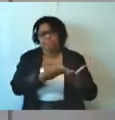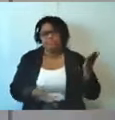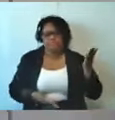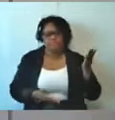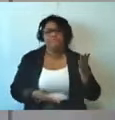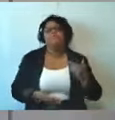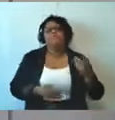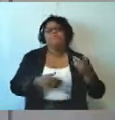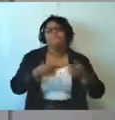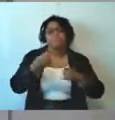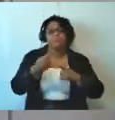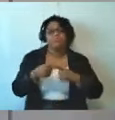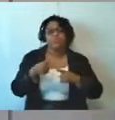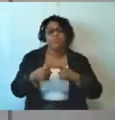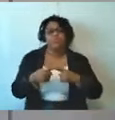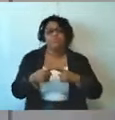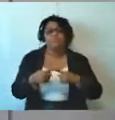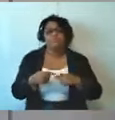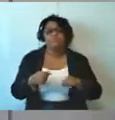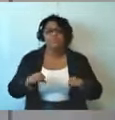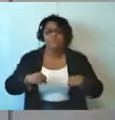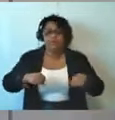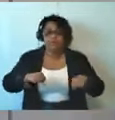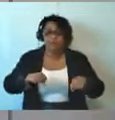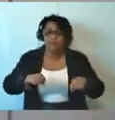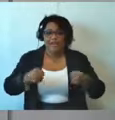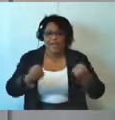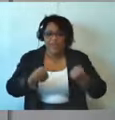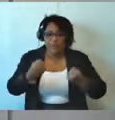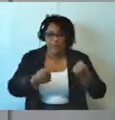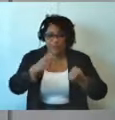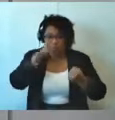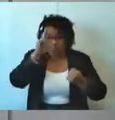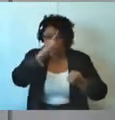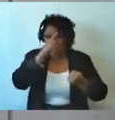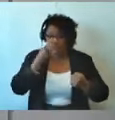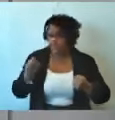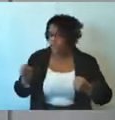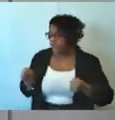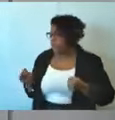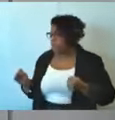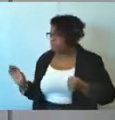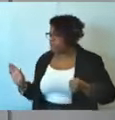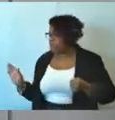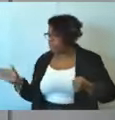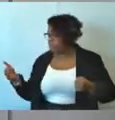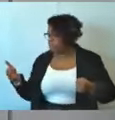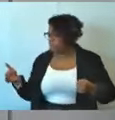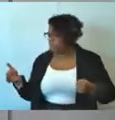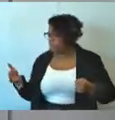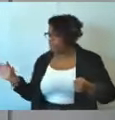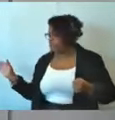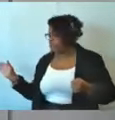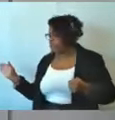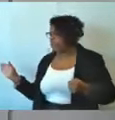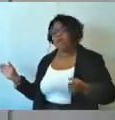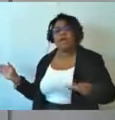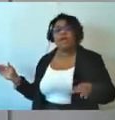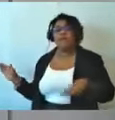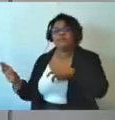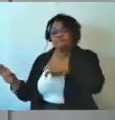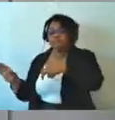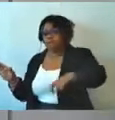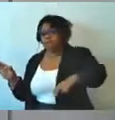corredor. Entendeu? Então nós temos que preocupar no trânsito, não só na motofaixa. Nós temos que fazer um trabalho educacional, porque vai ter